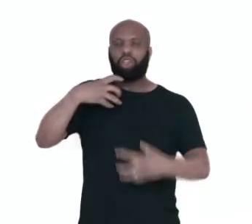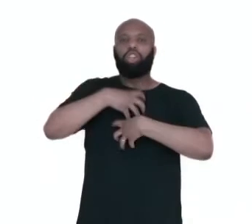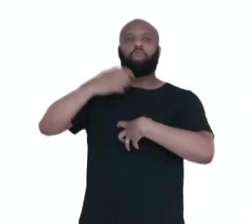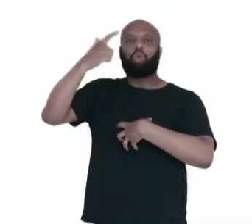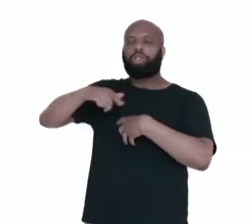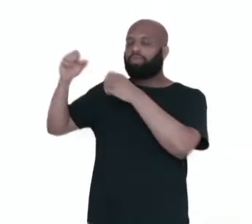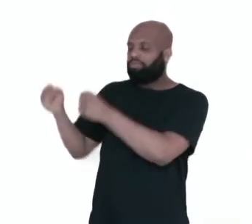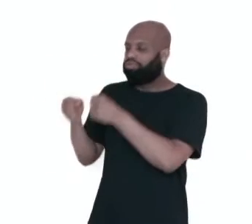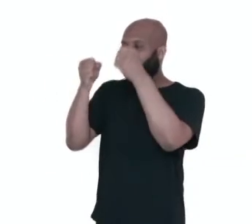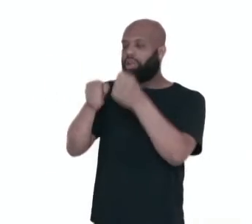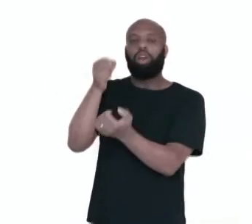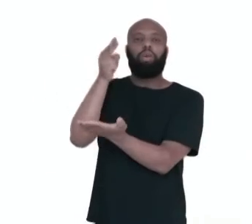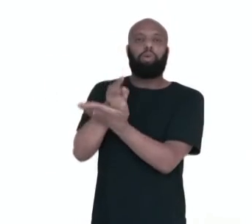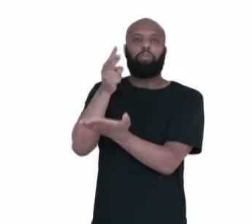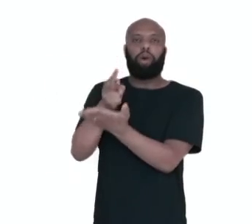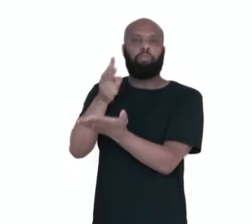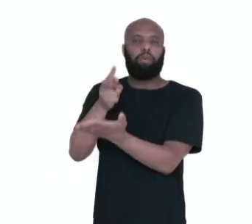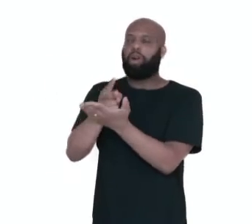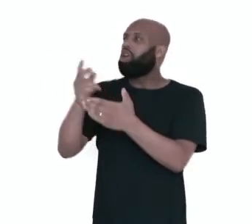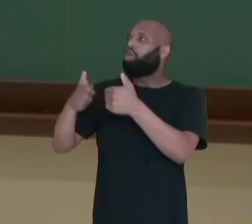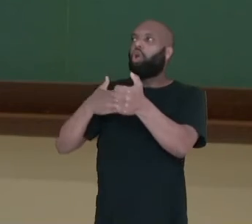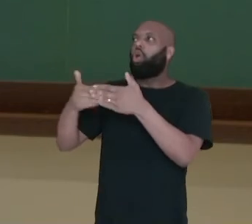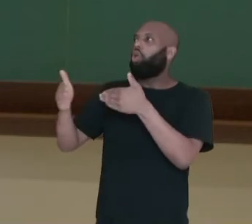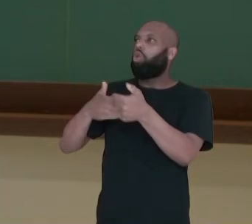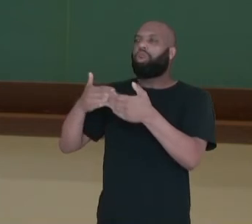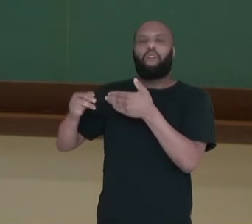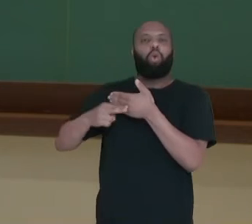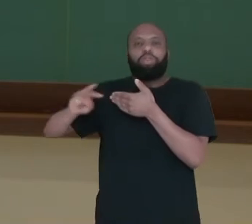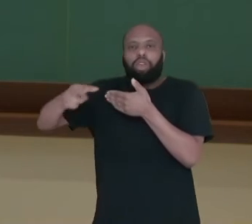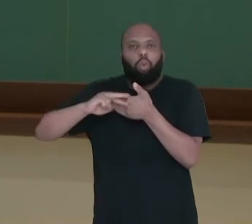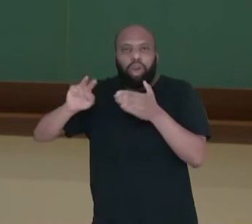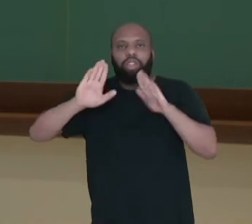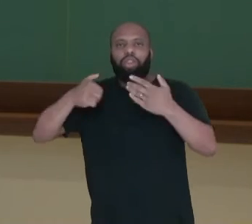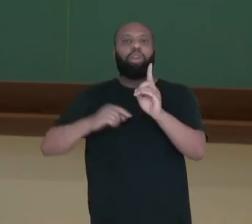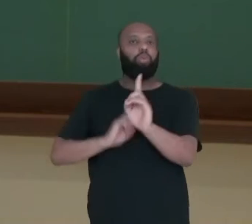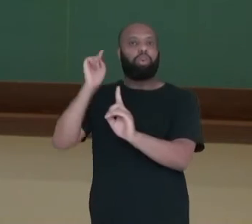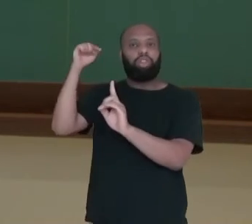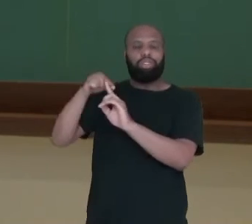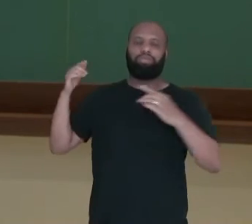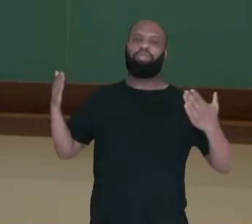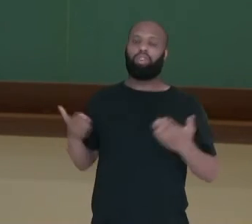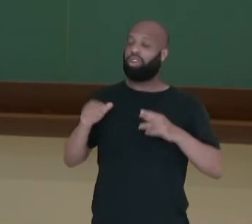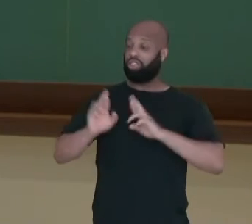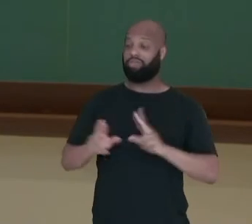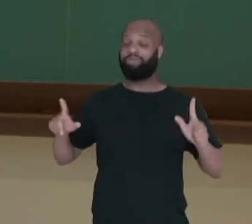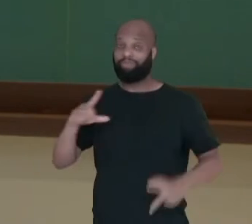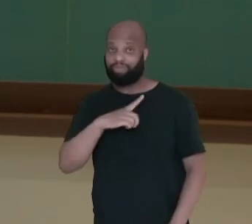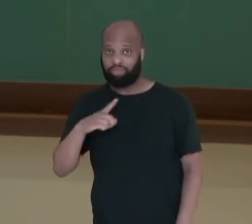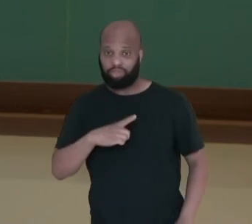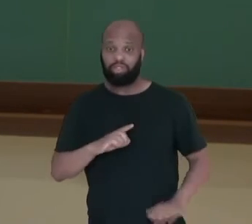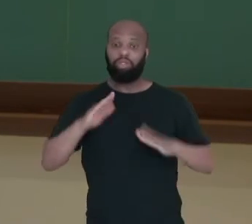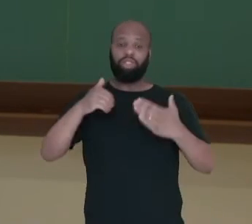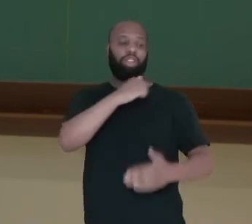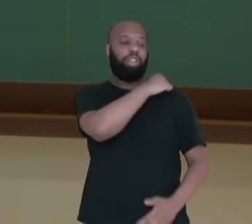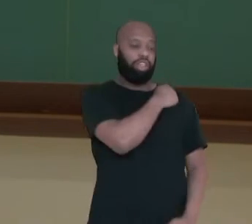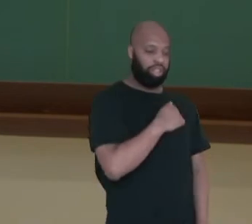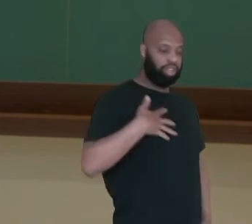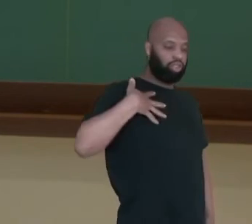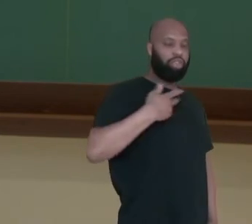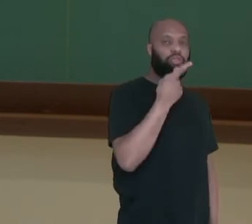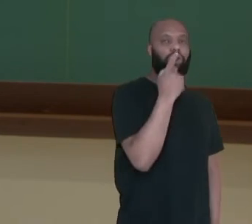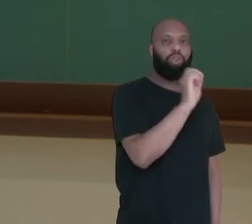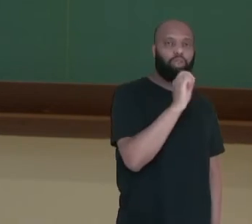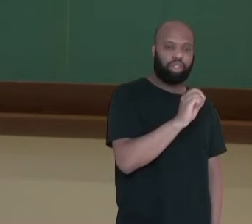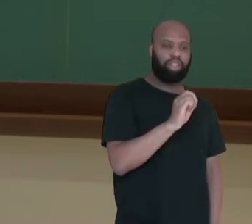poder e nele se manter a todo custo. Ah, então, a finalidade aí já é totalmente diferente. O Aristóteles está